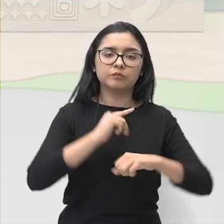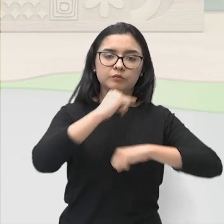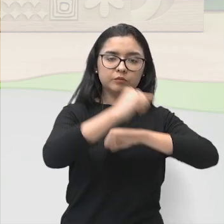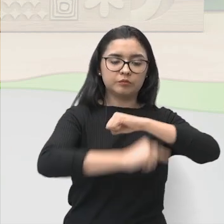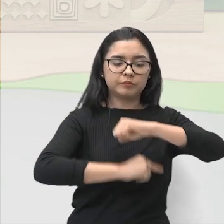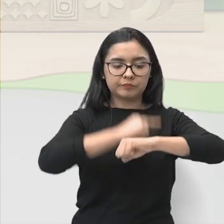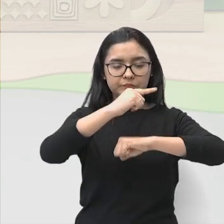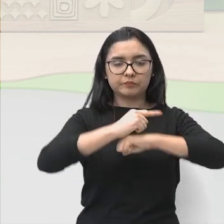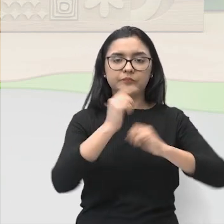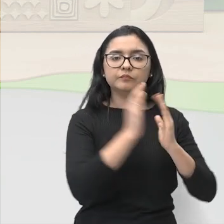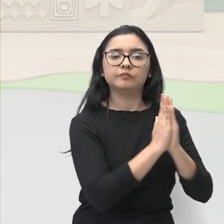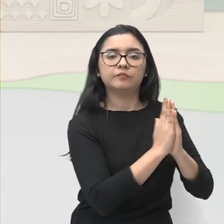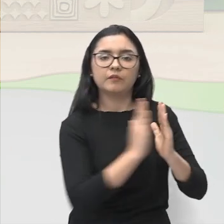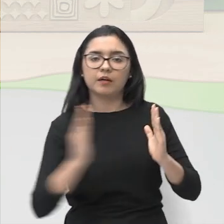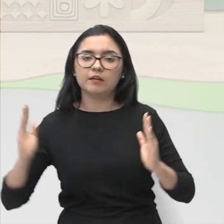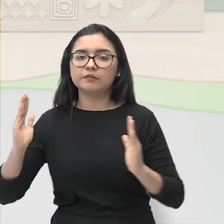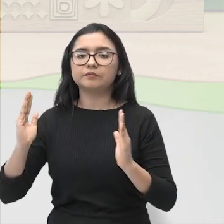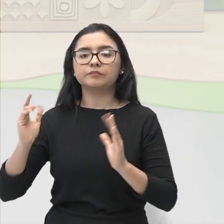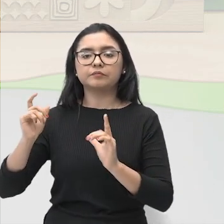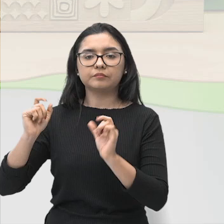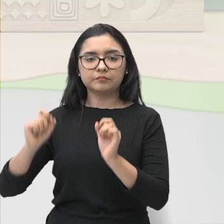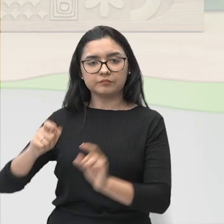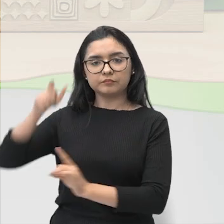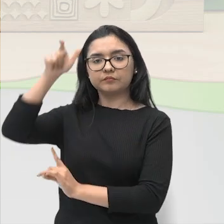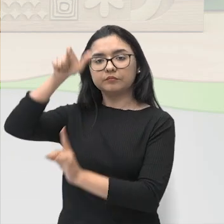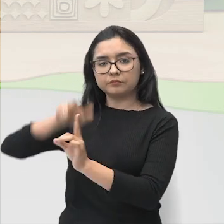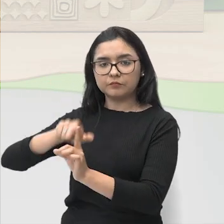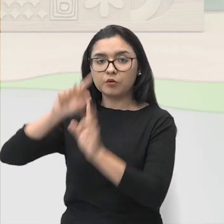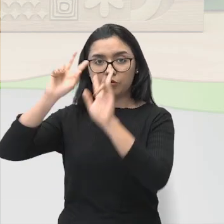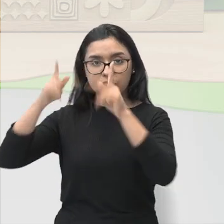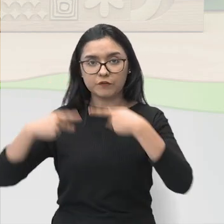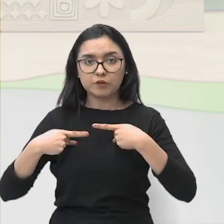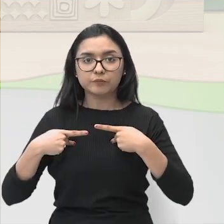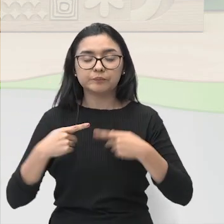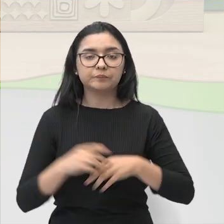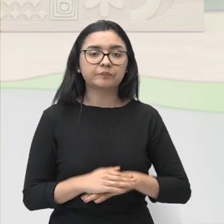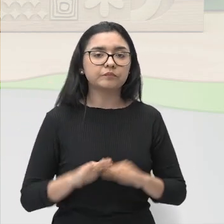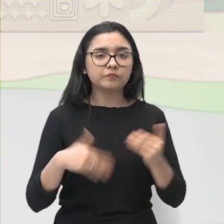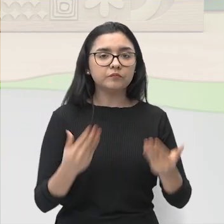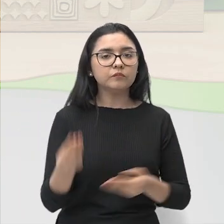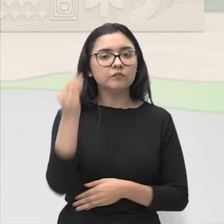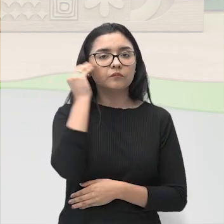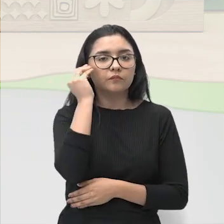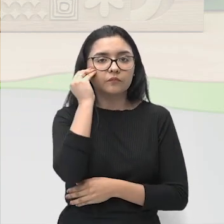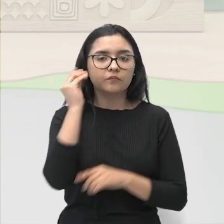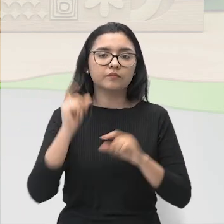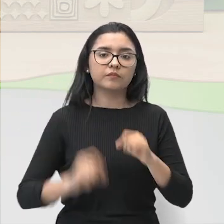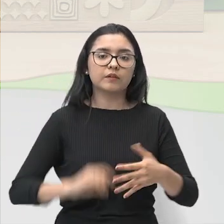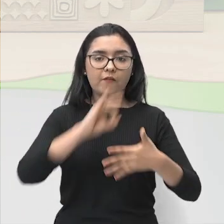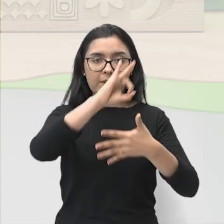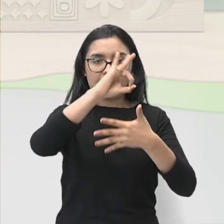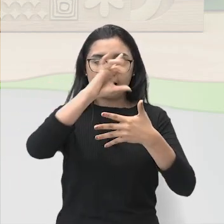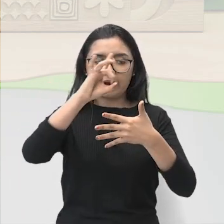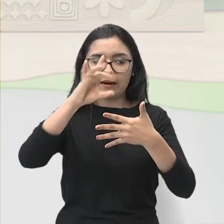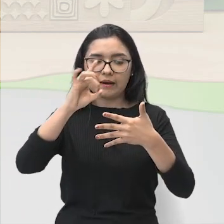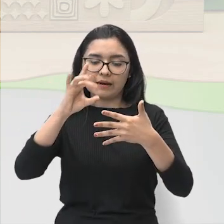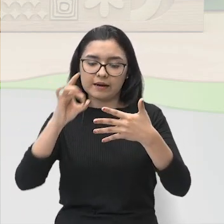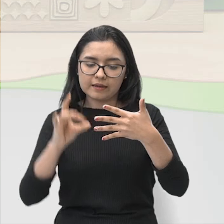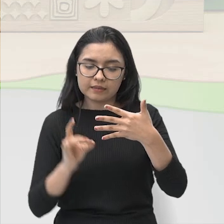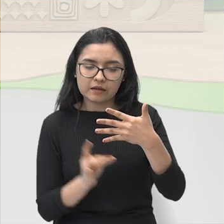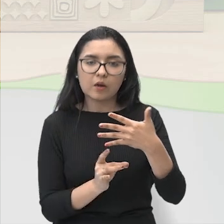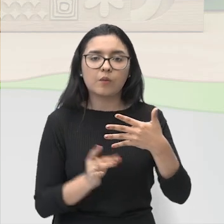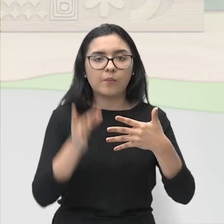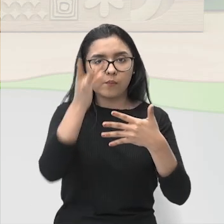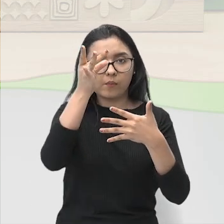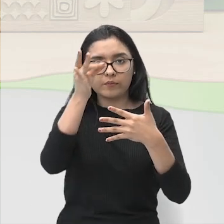átomo até o organismo, certo? Então, vamos observar cada um de